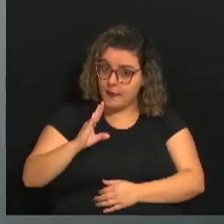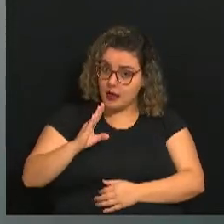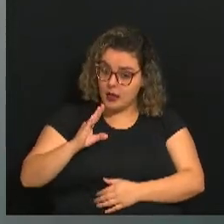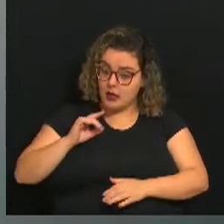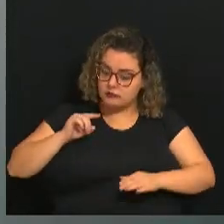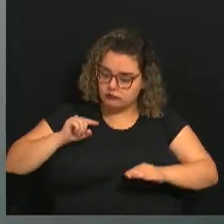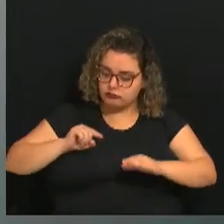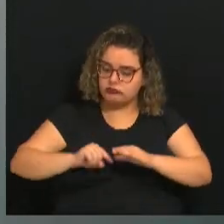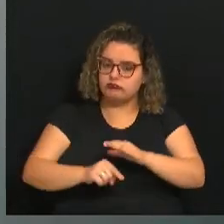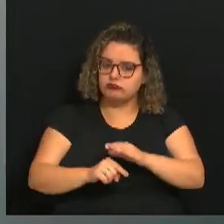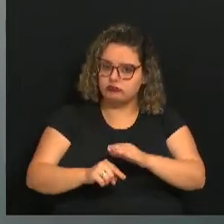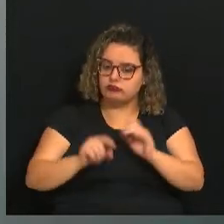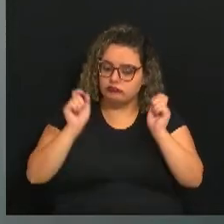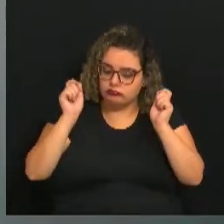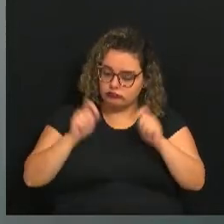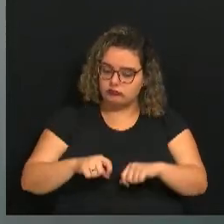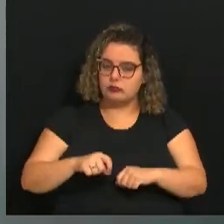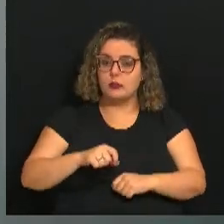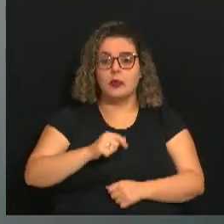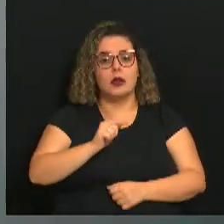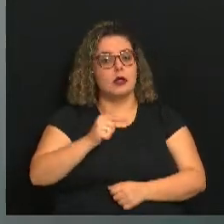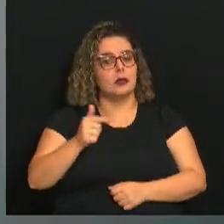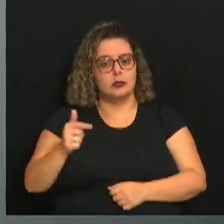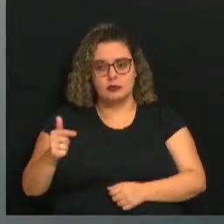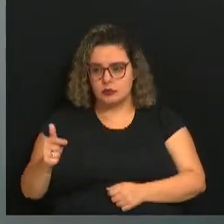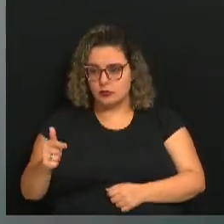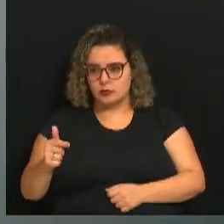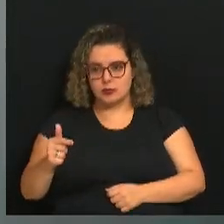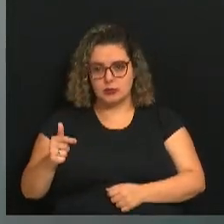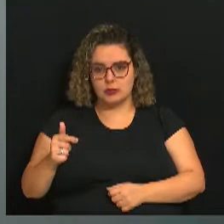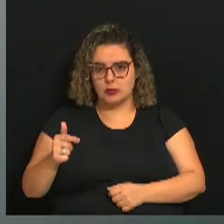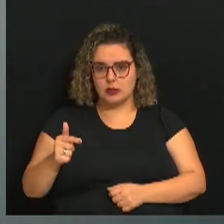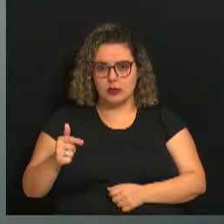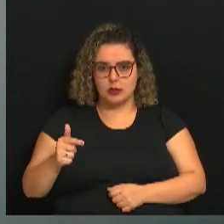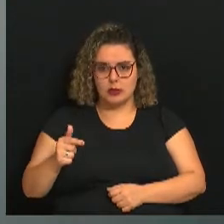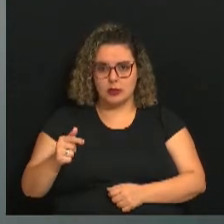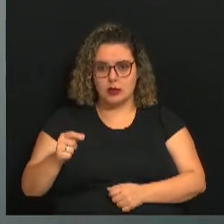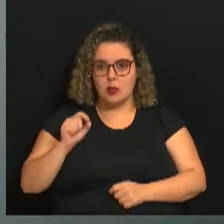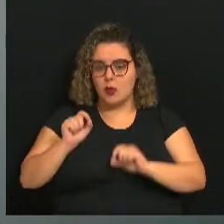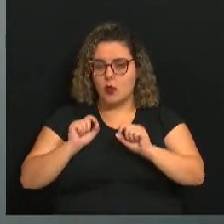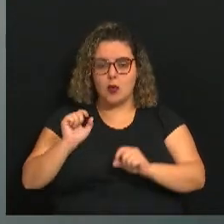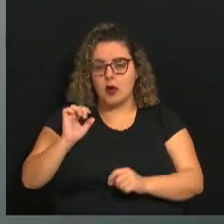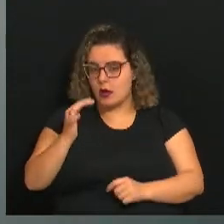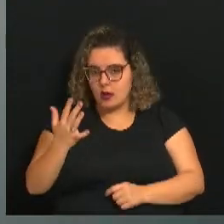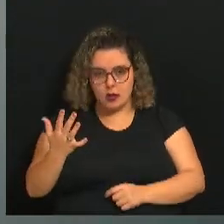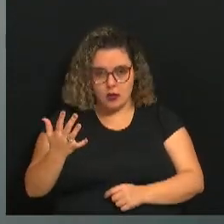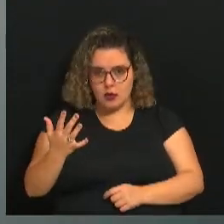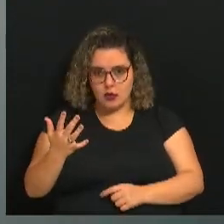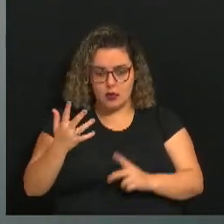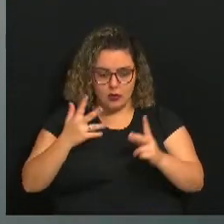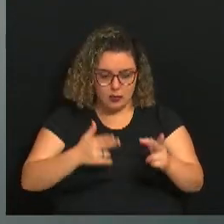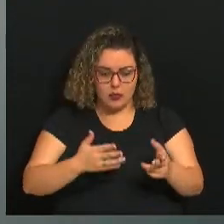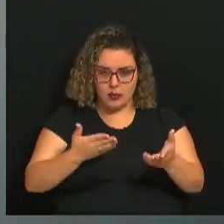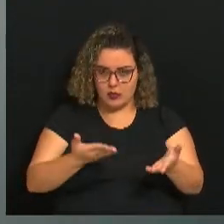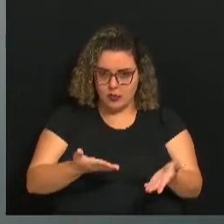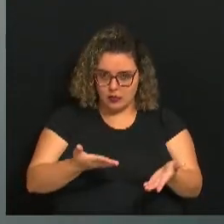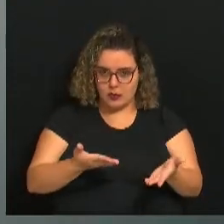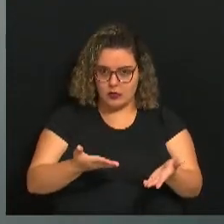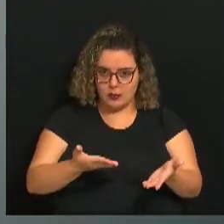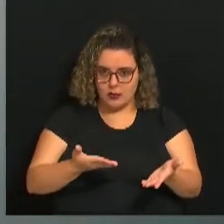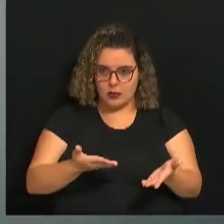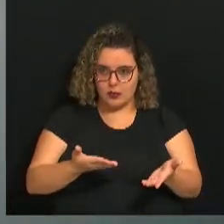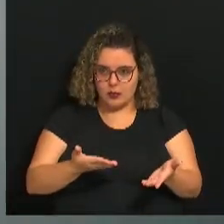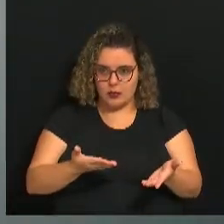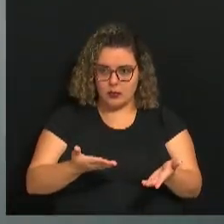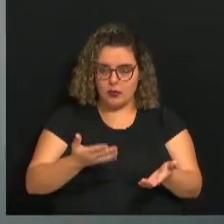que a gente não tenha mais esse tipo de dissabor, esse tipo de situação complicada que a